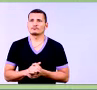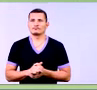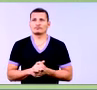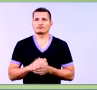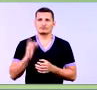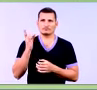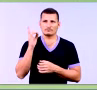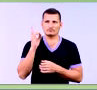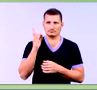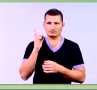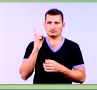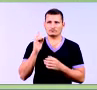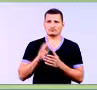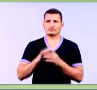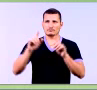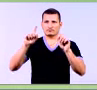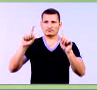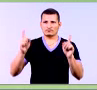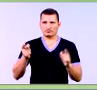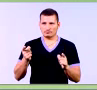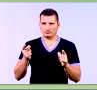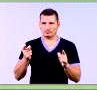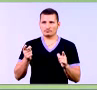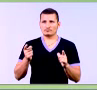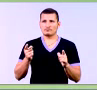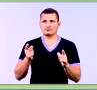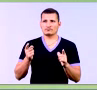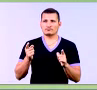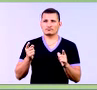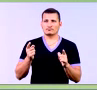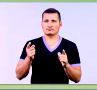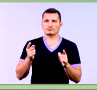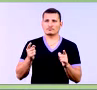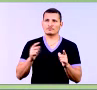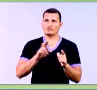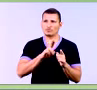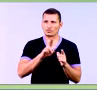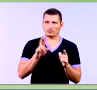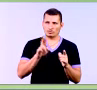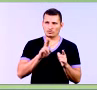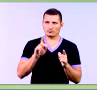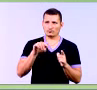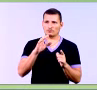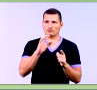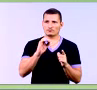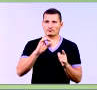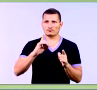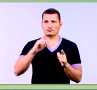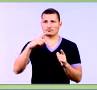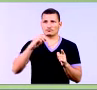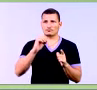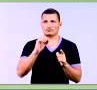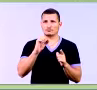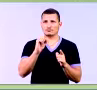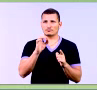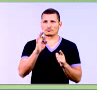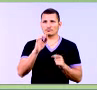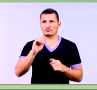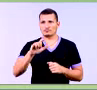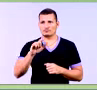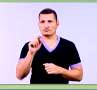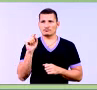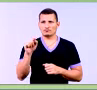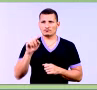Dólar, entre parênteses, o nome do elemento, que neste caso é o código postal, ponto